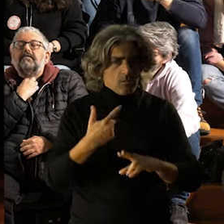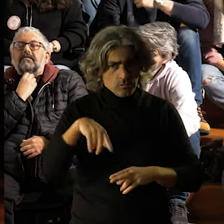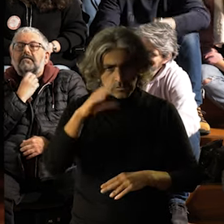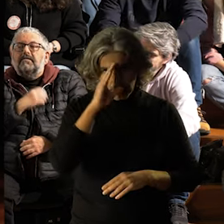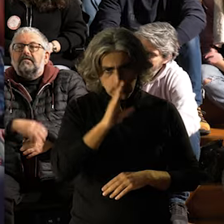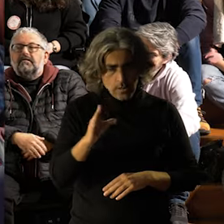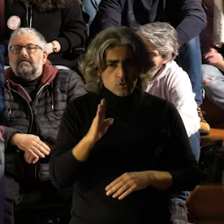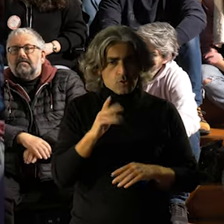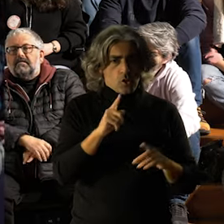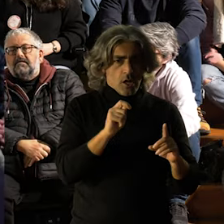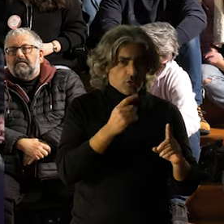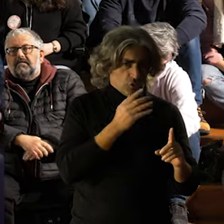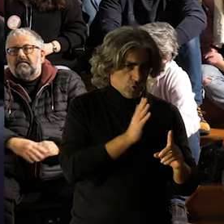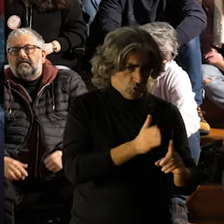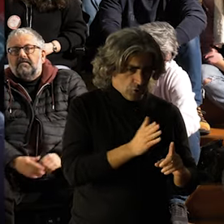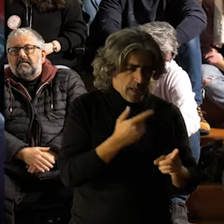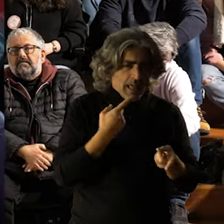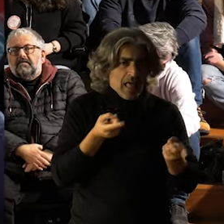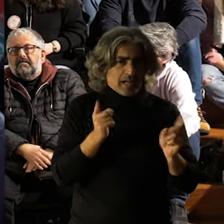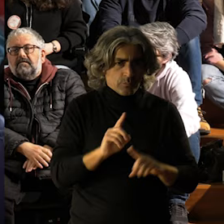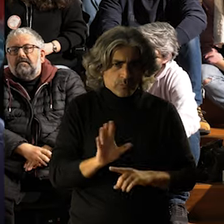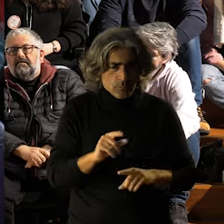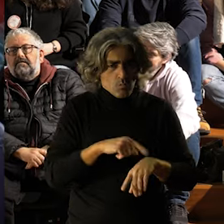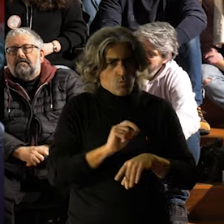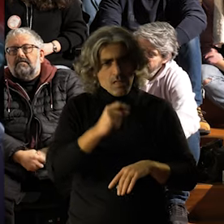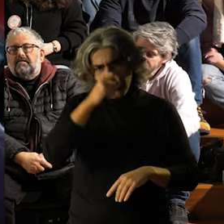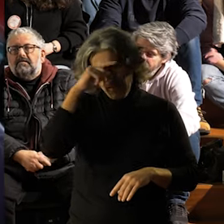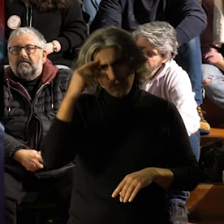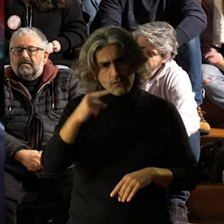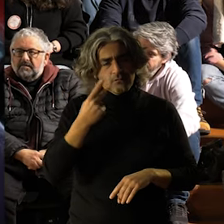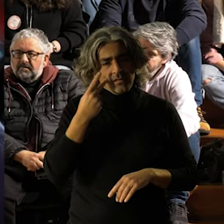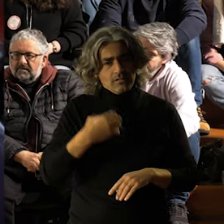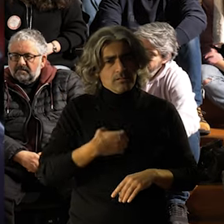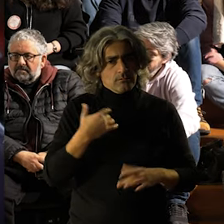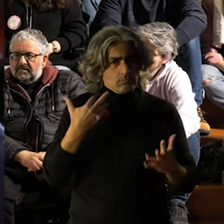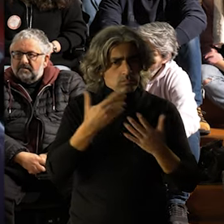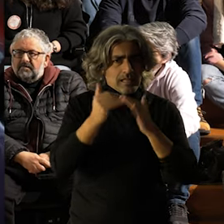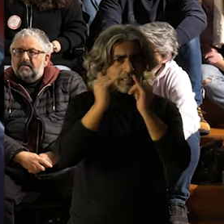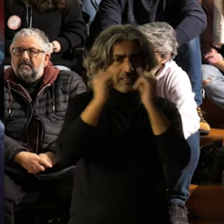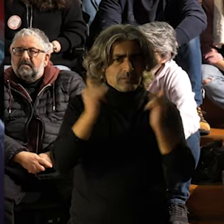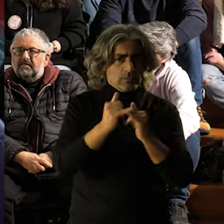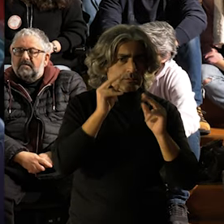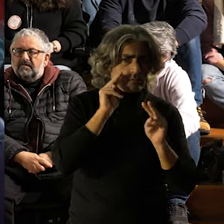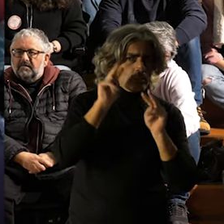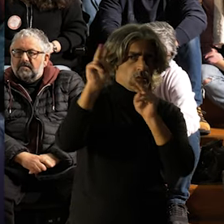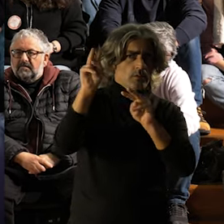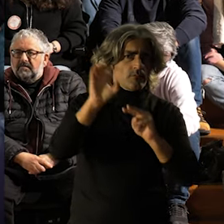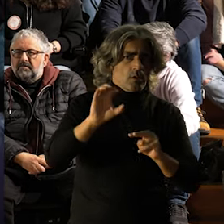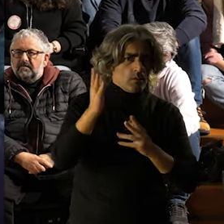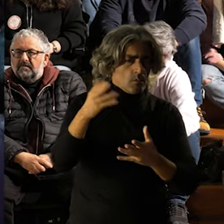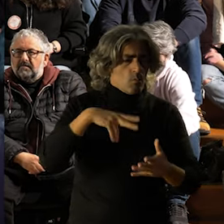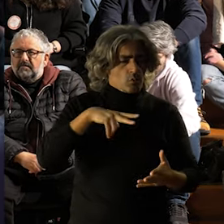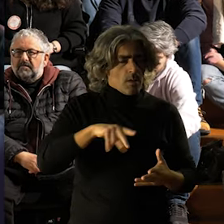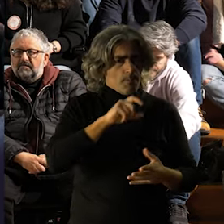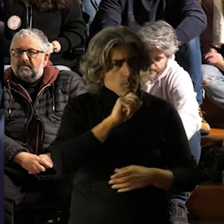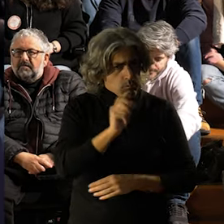O Jorge já falou, e eu não vou repetir, do momento difícil que estamos a viver do ponto de vista internacional e como o nosso país